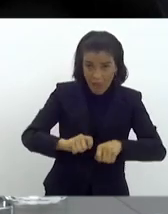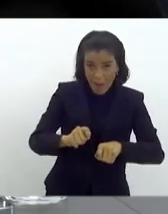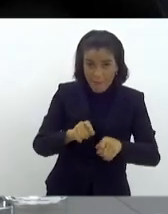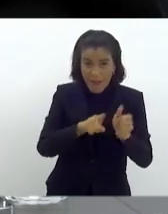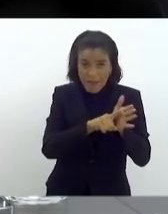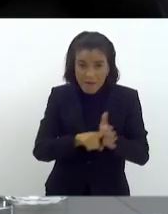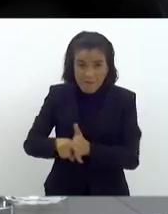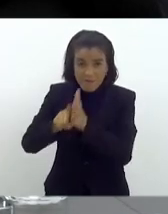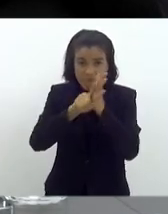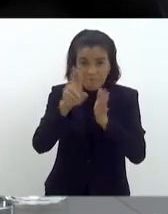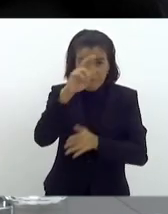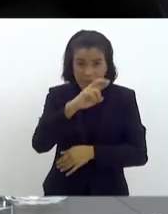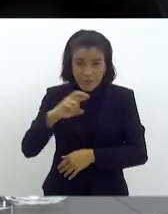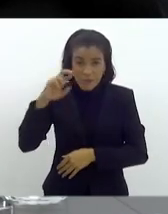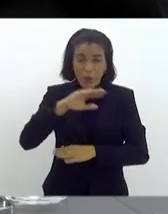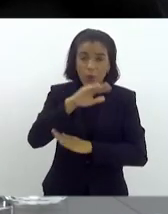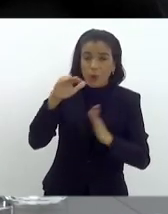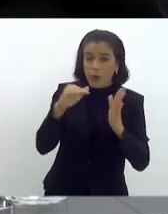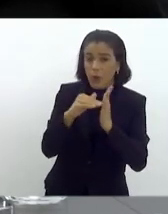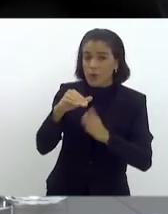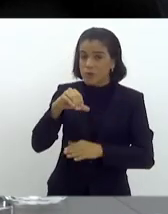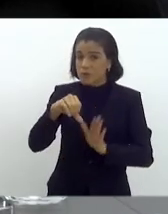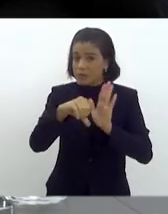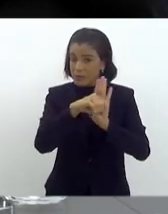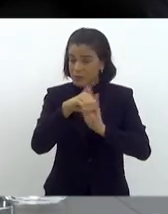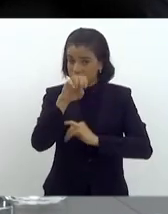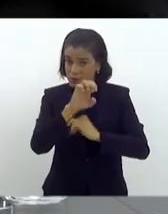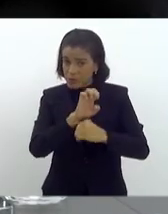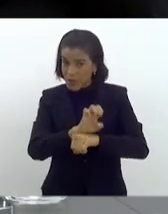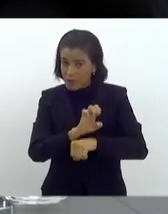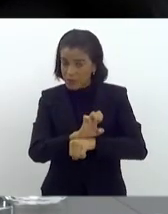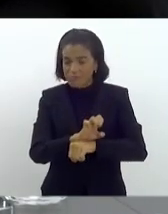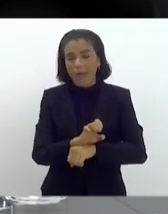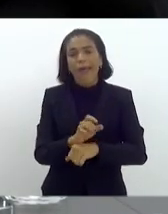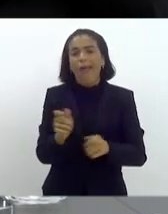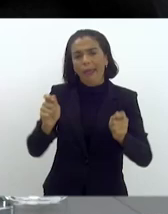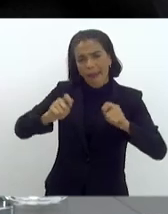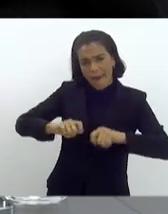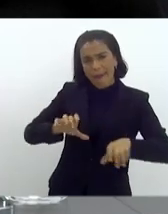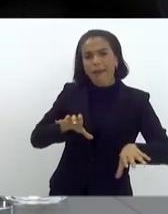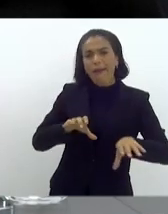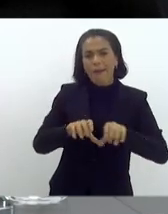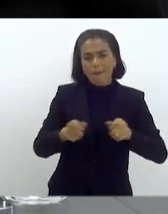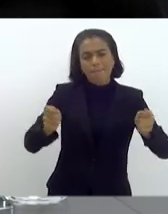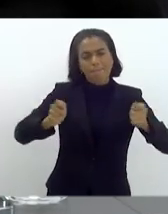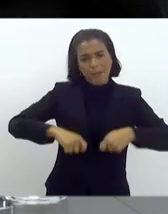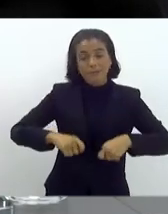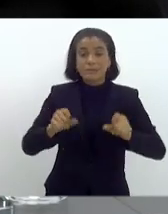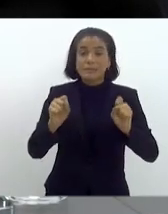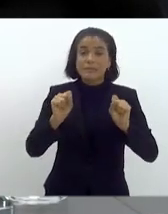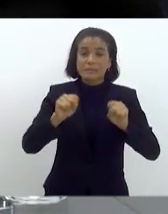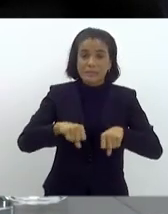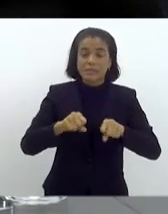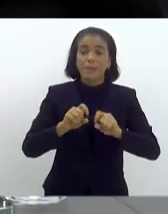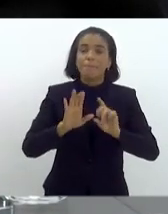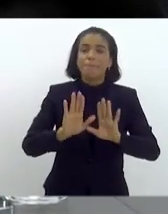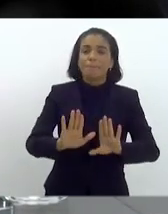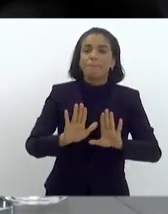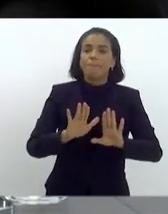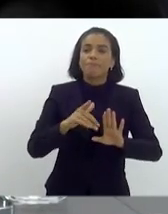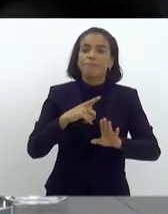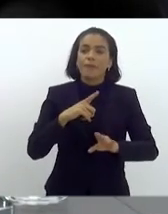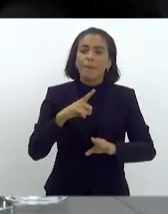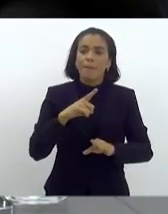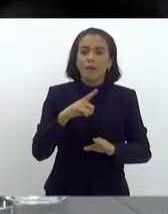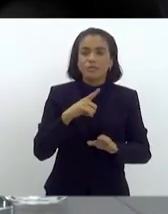crimes do estado não não teria né da mesma forma que se pensasse é capacitada assim mas quando é eu Gero ali